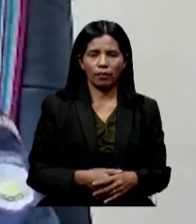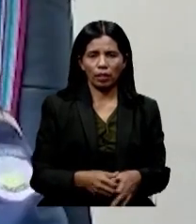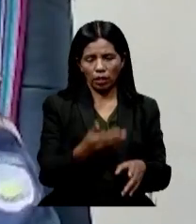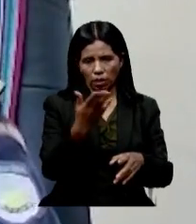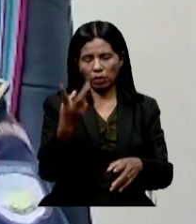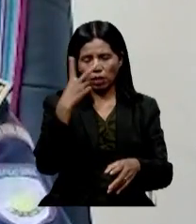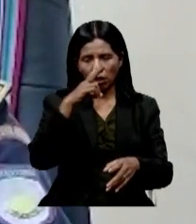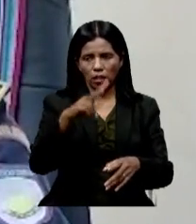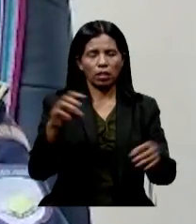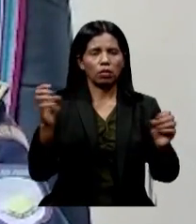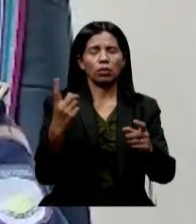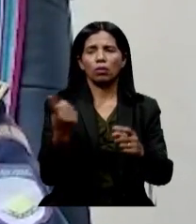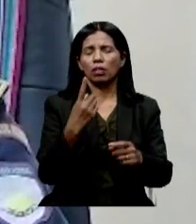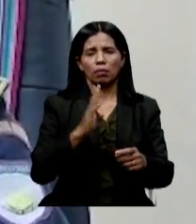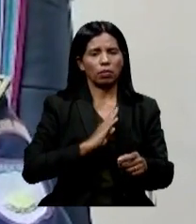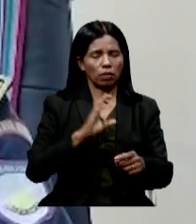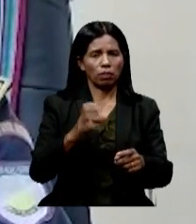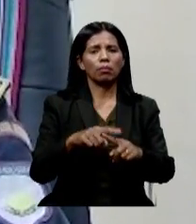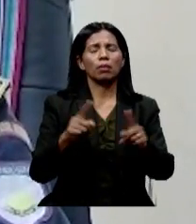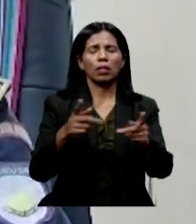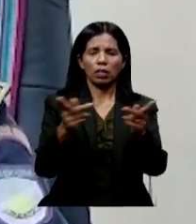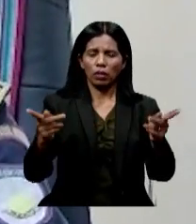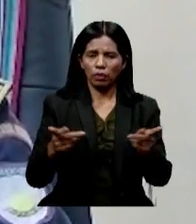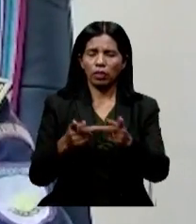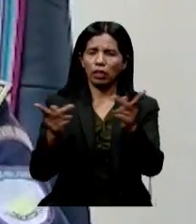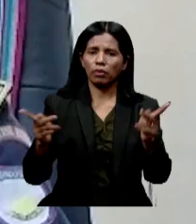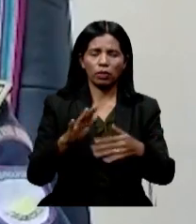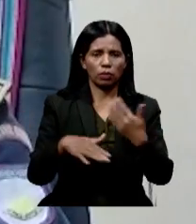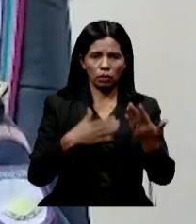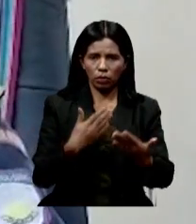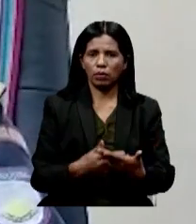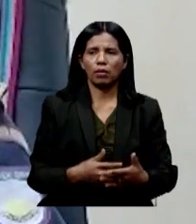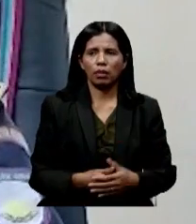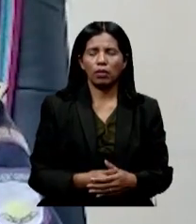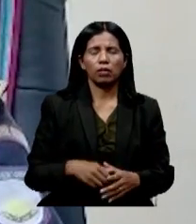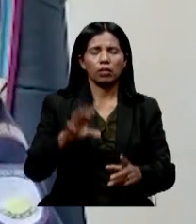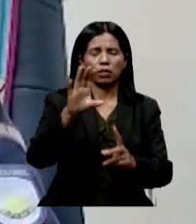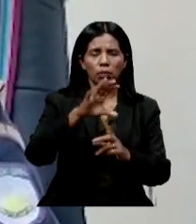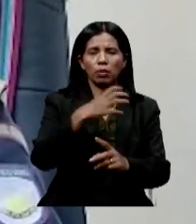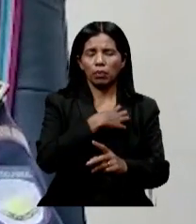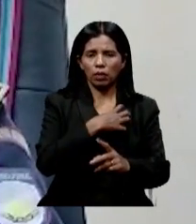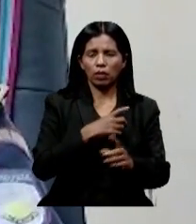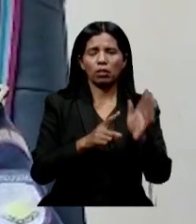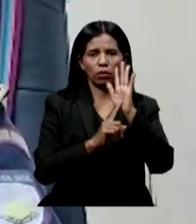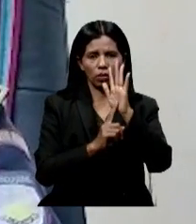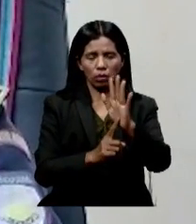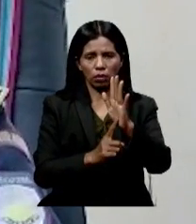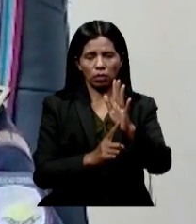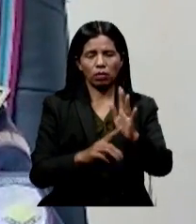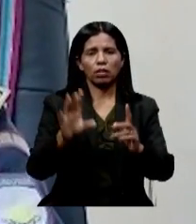ia lao si bokori fat fat ini ia be lini fat fat ini tanto komando kita no phone orang sam by